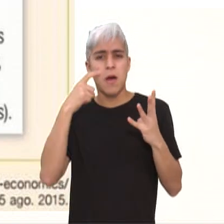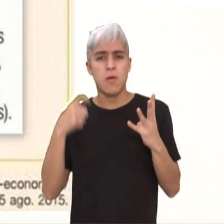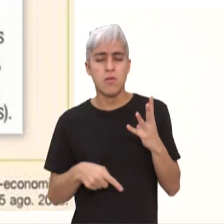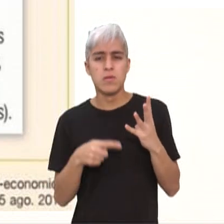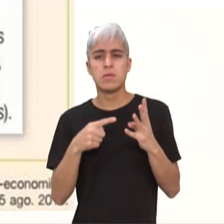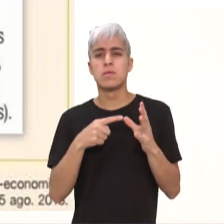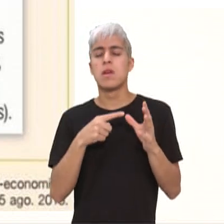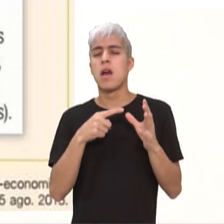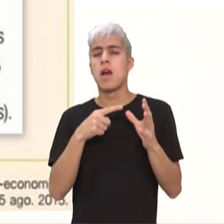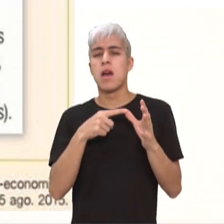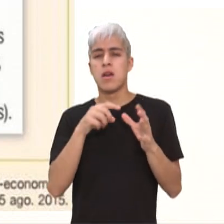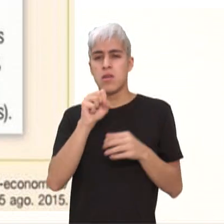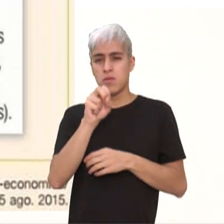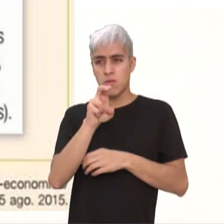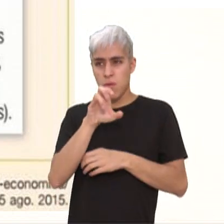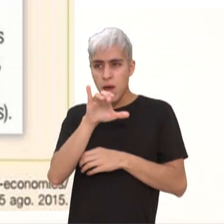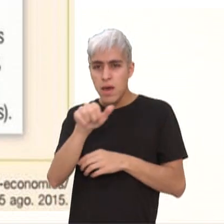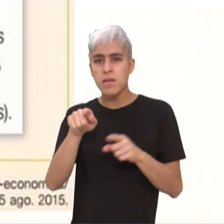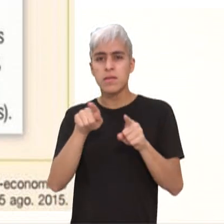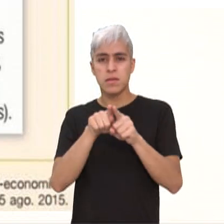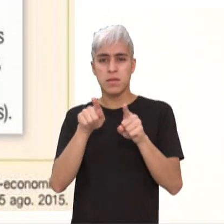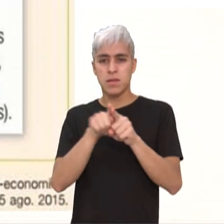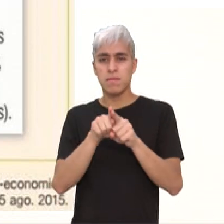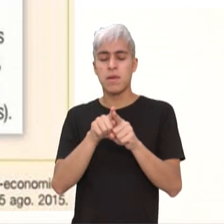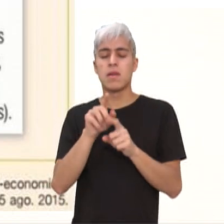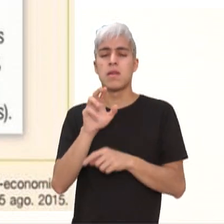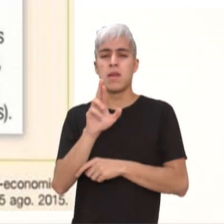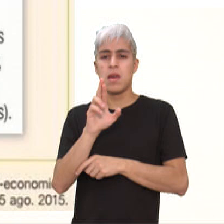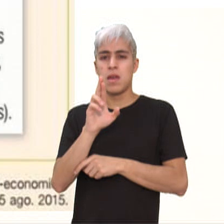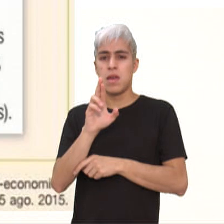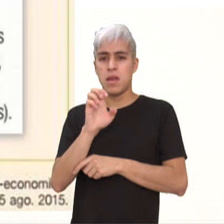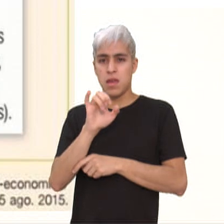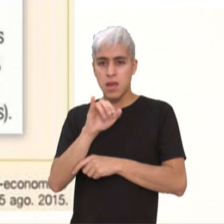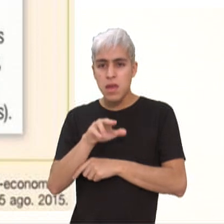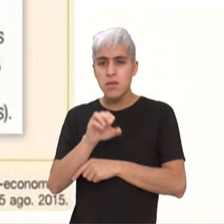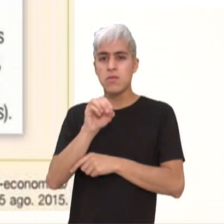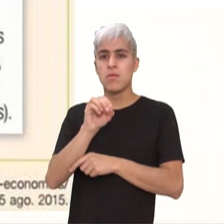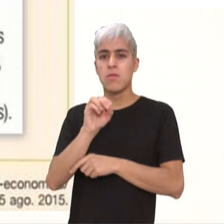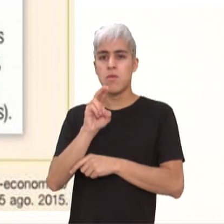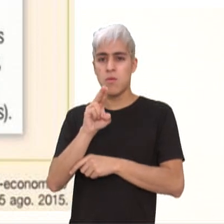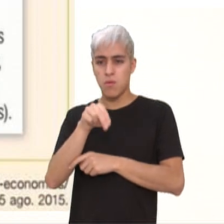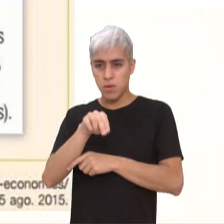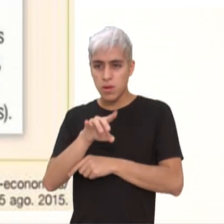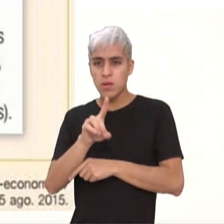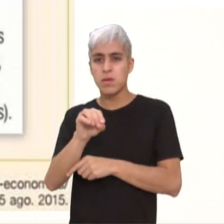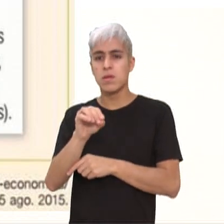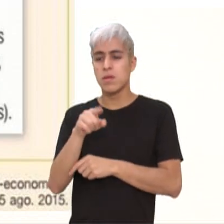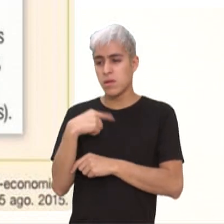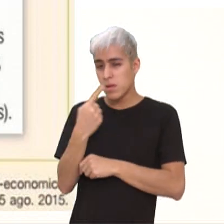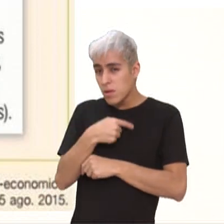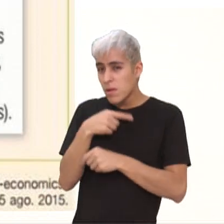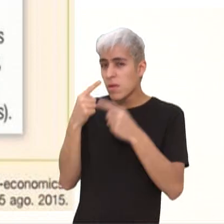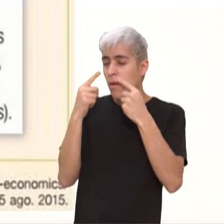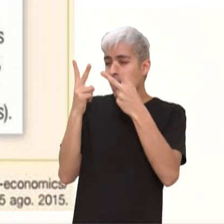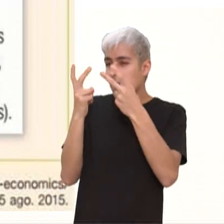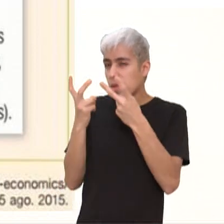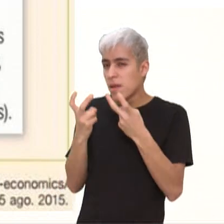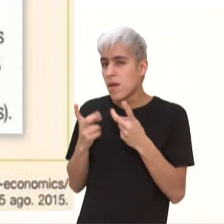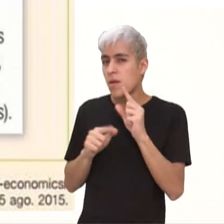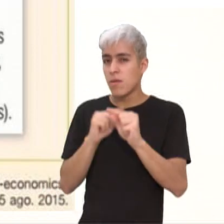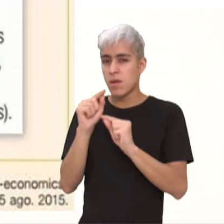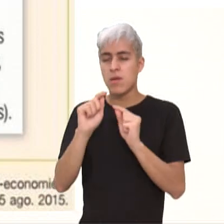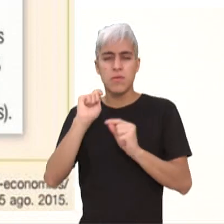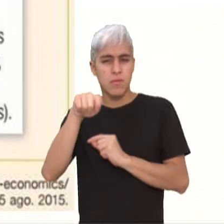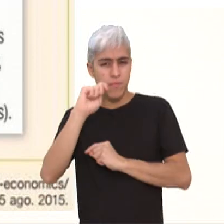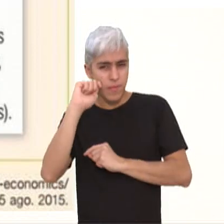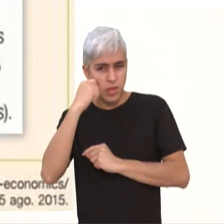Suécia, a Alemanha e o Reino Unido, ok? Então, a gente vai observar que na questão do